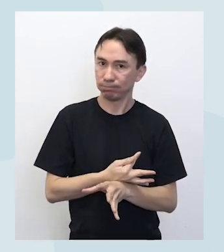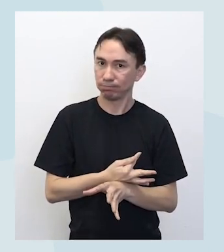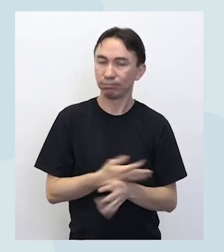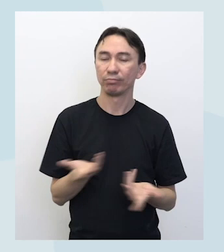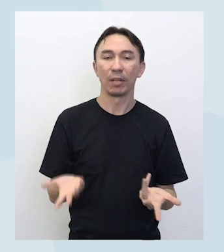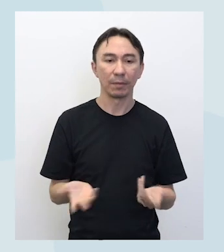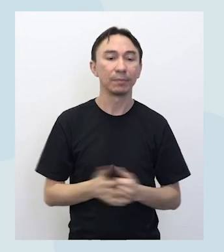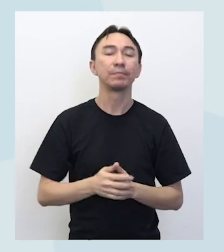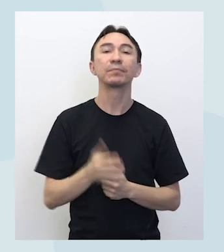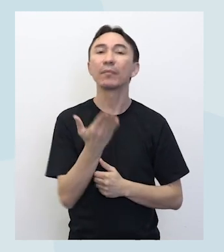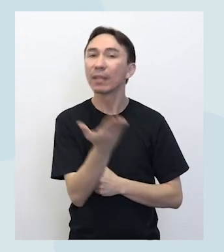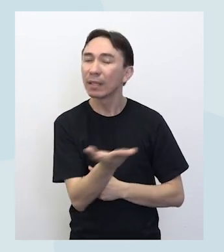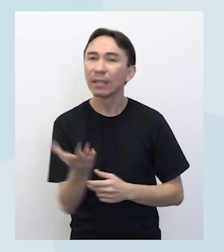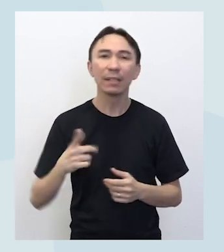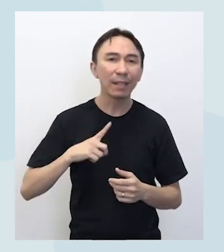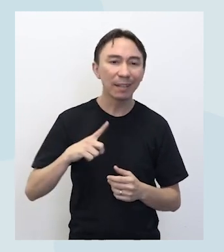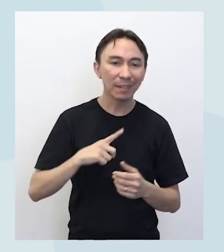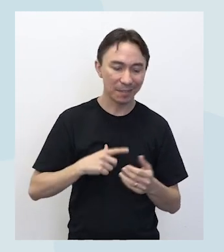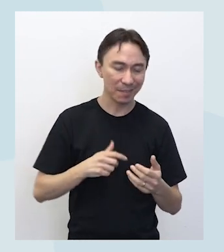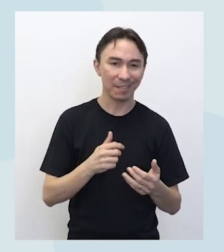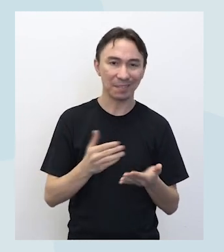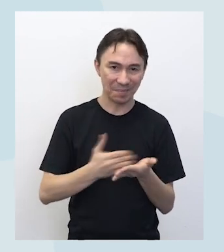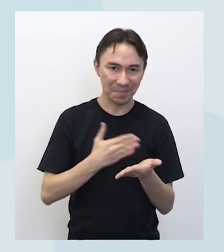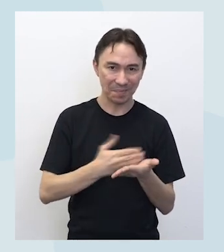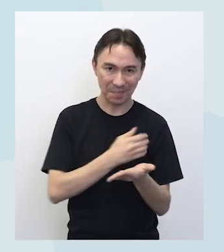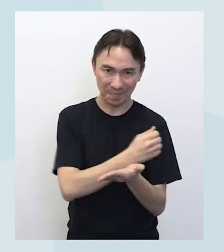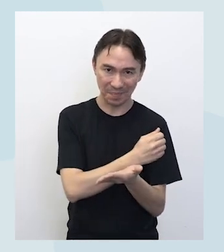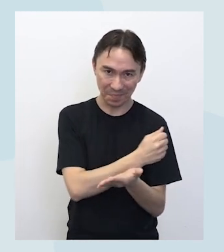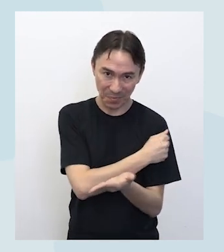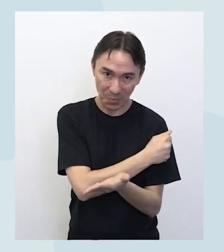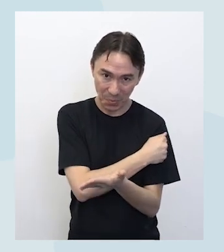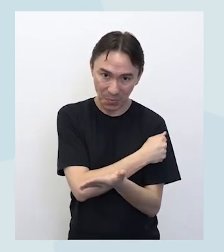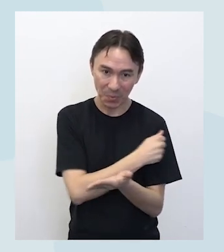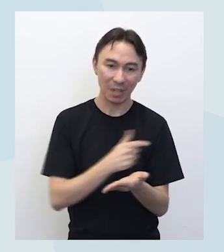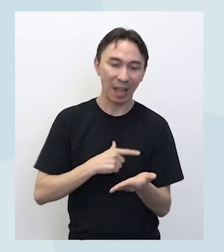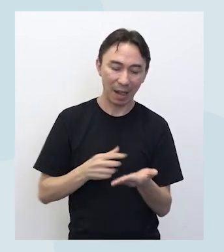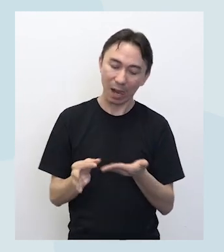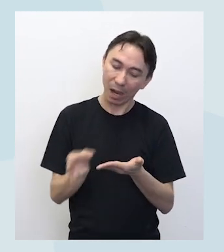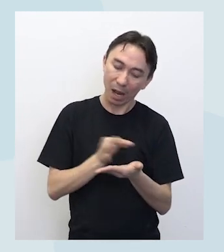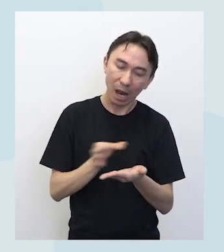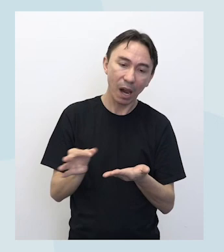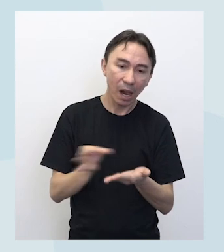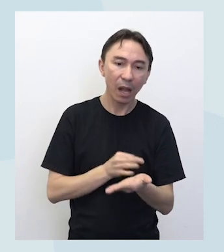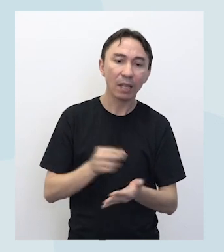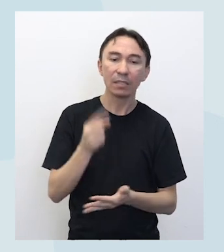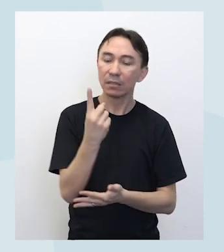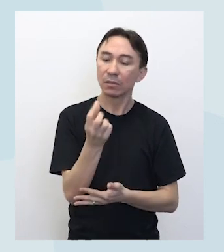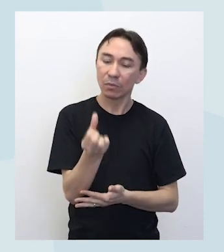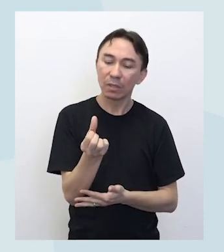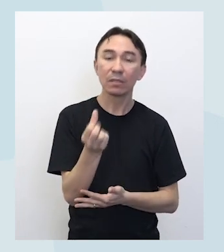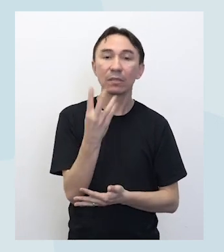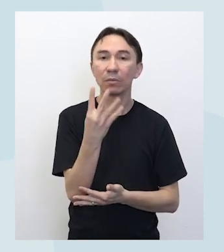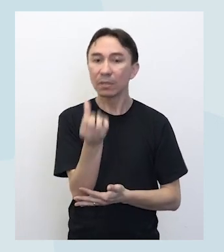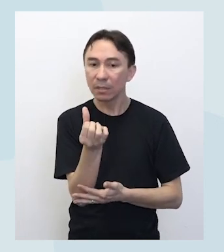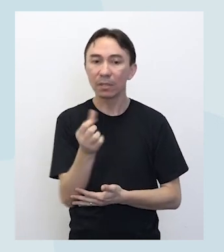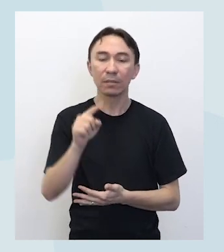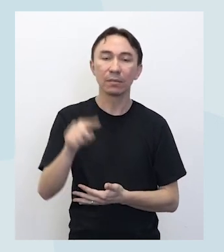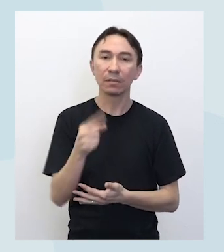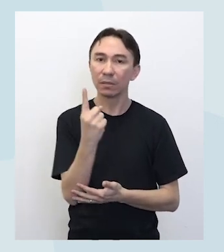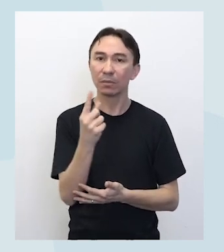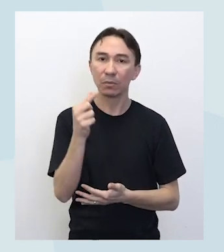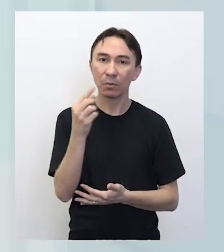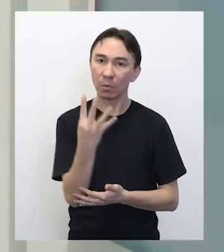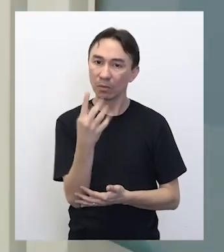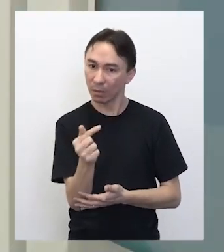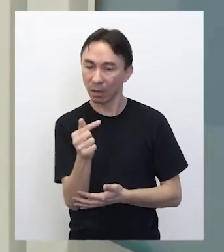do Aluno, são as seguintes páginas: 146, 147 e 148. Então,